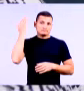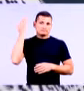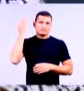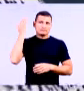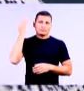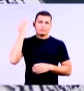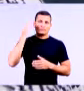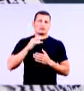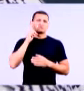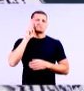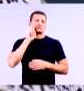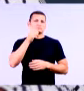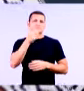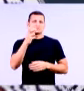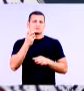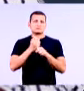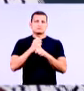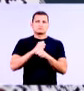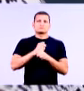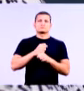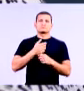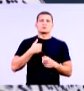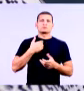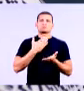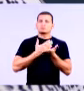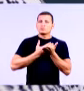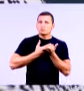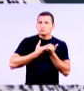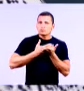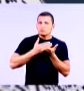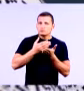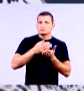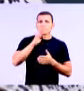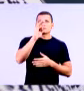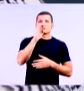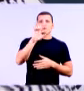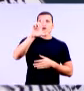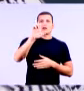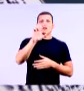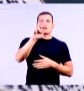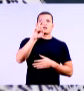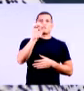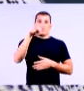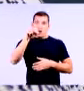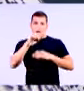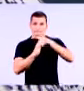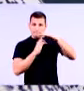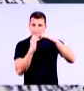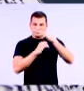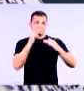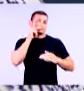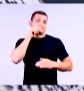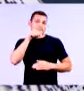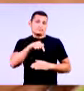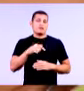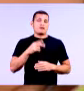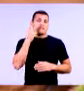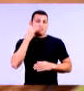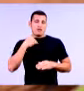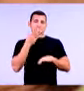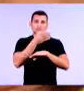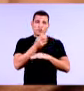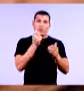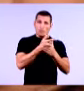idade, eu acho que de 15 anos, né? Começou a chegar a Telerom em Porto Velho. E meu pai adquiriu uma linha que